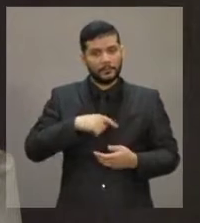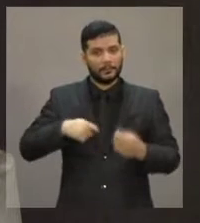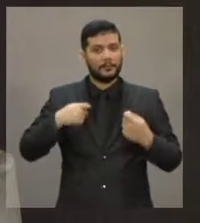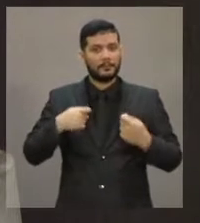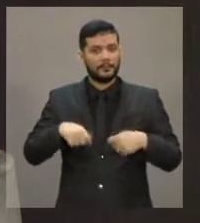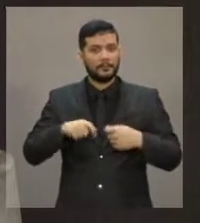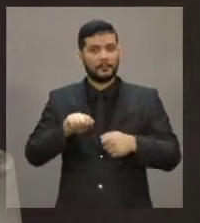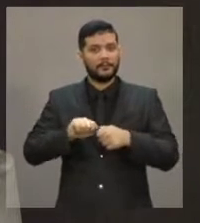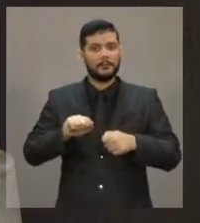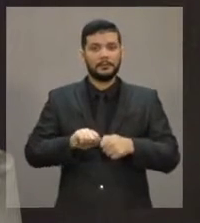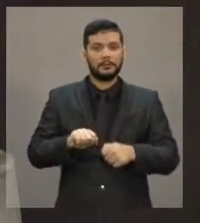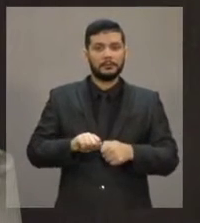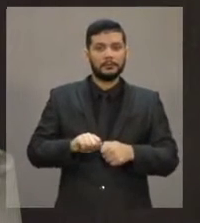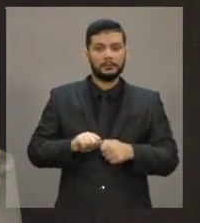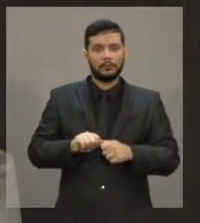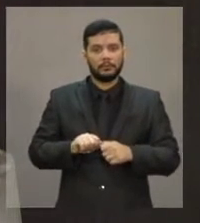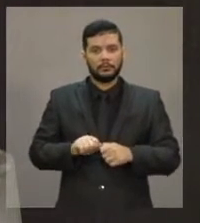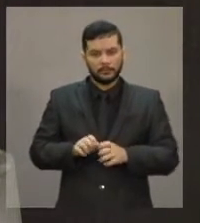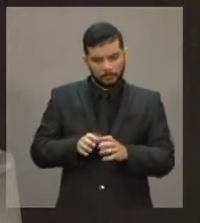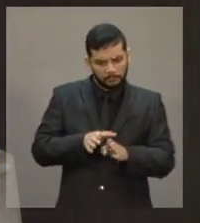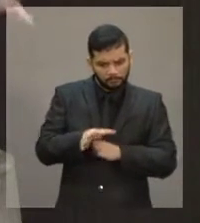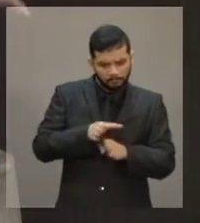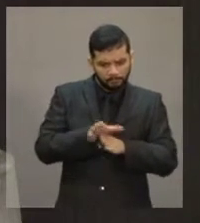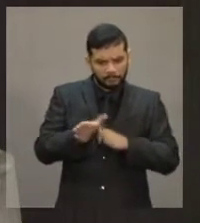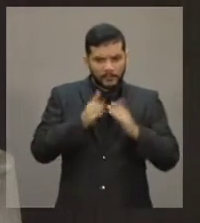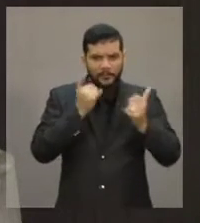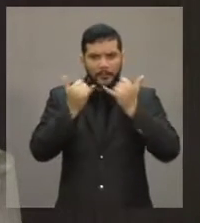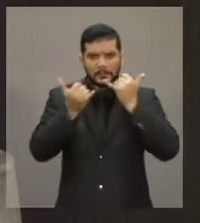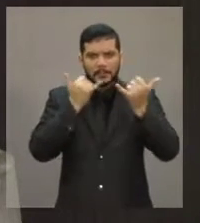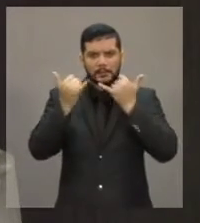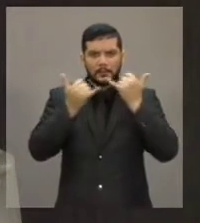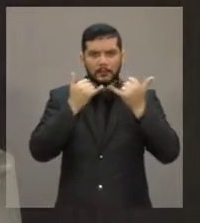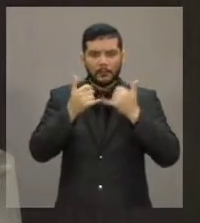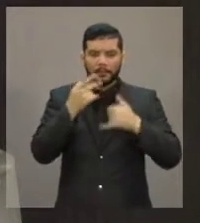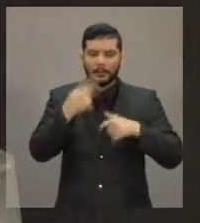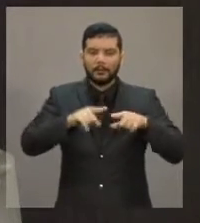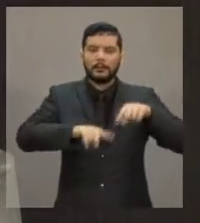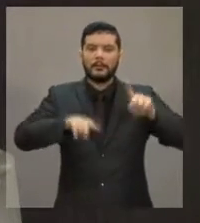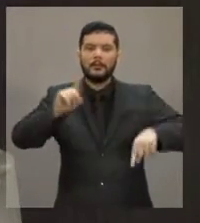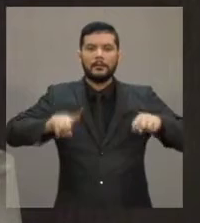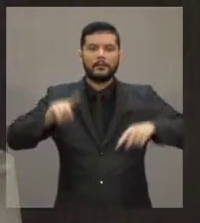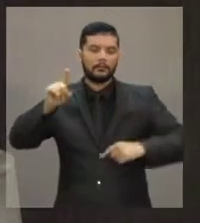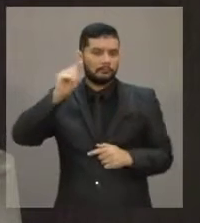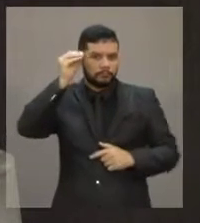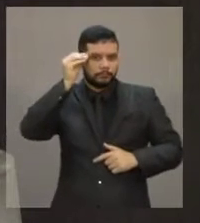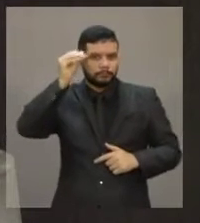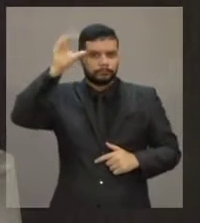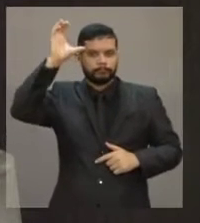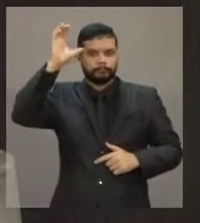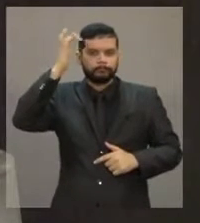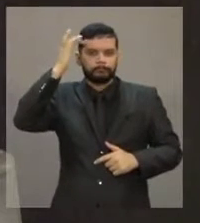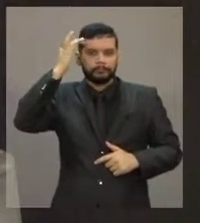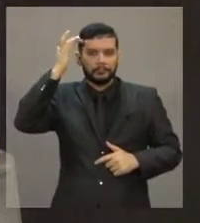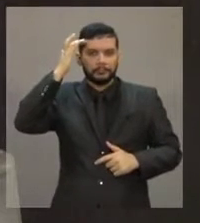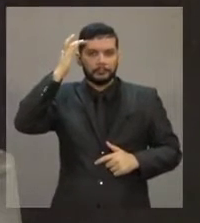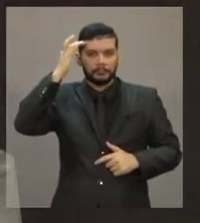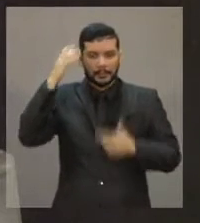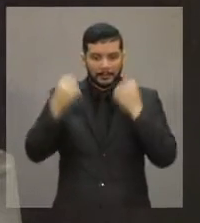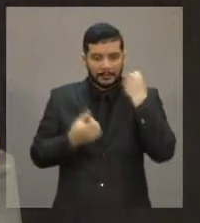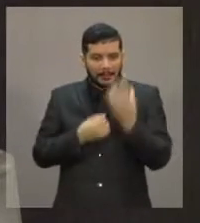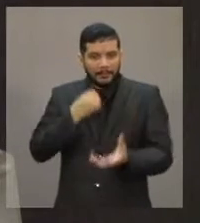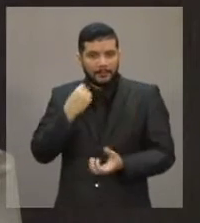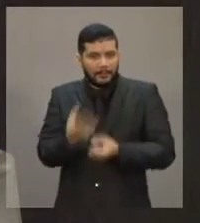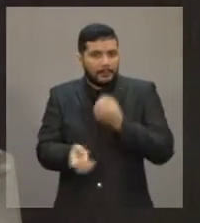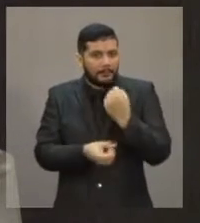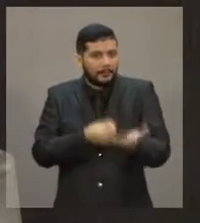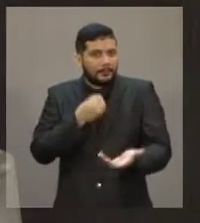com que o maior número de informações compatíveis com o nível de maturidade daquela criança chegue àquela criança para que aquela criança,